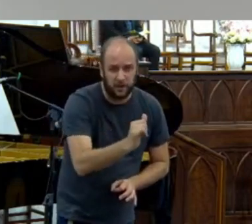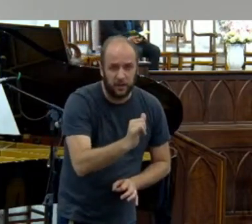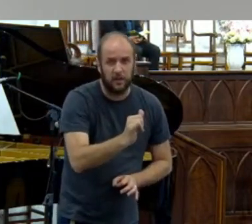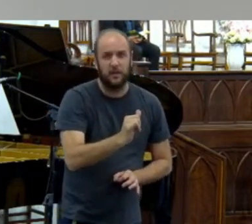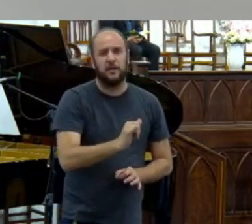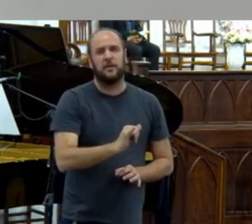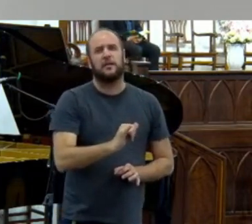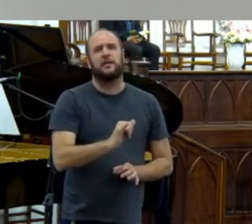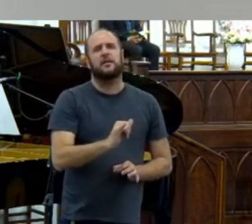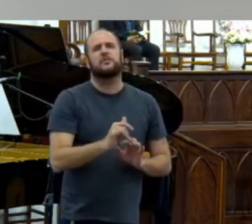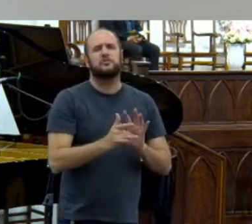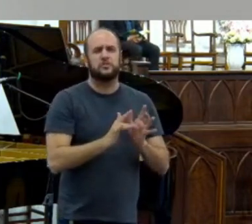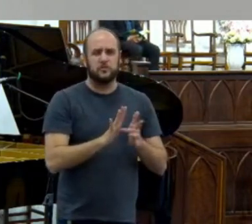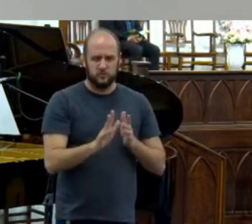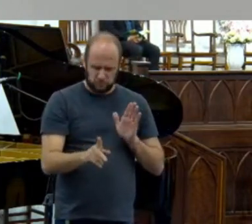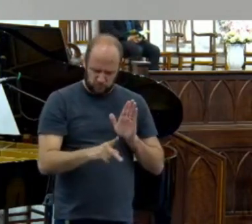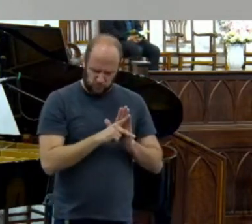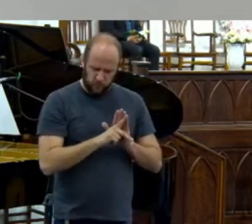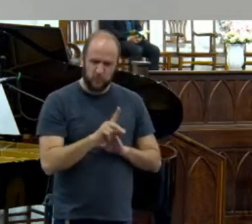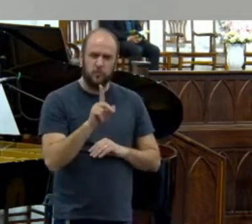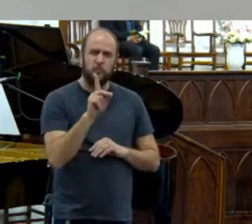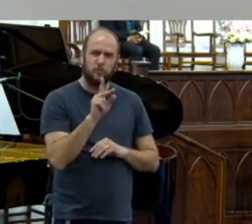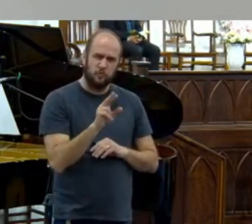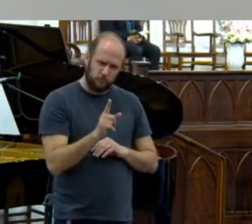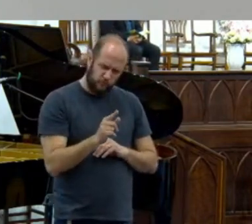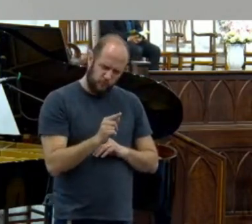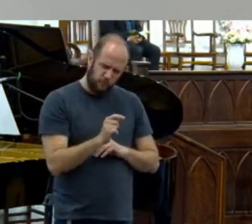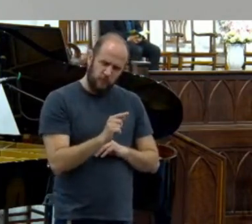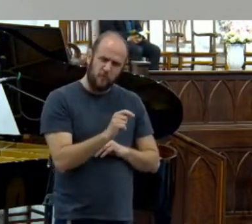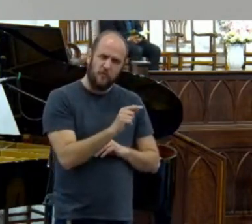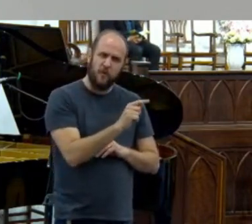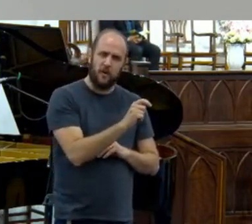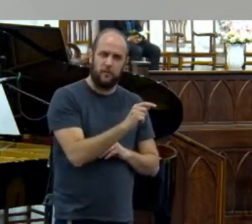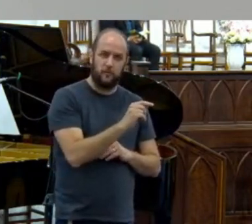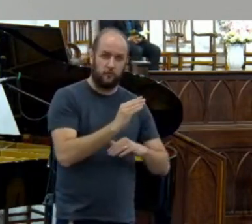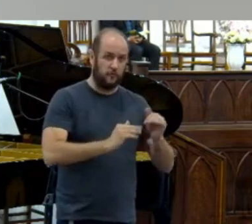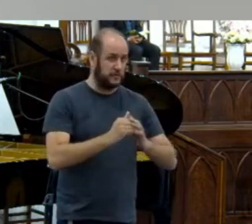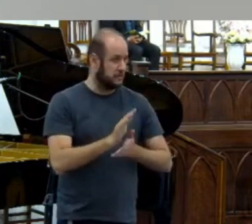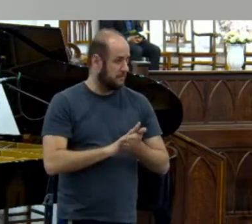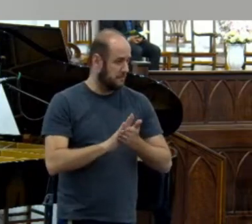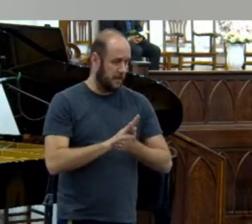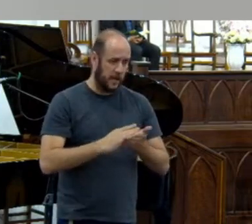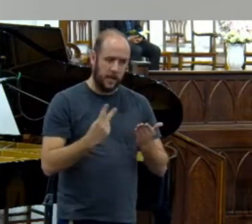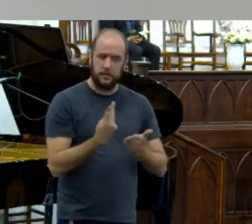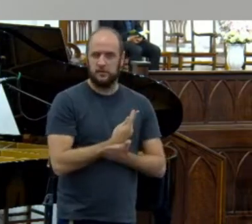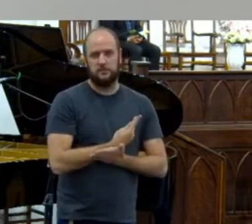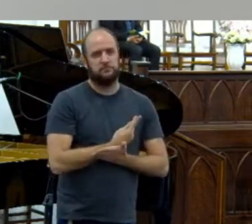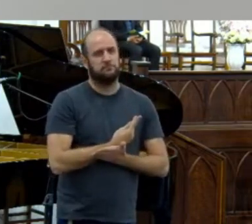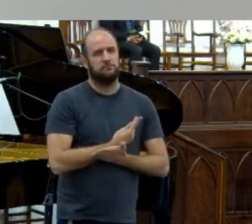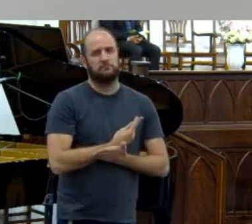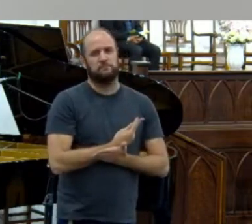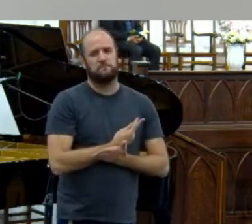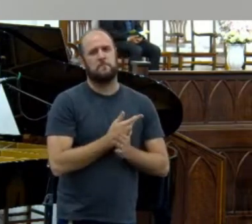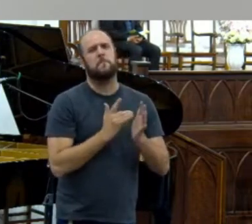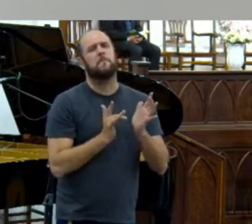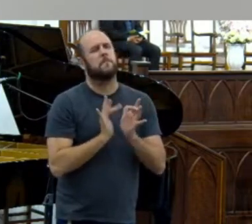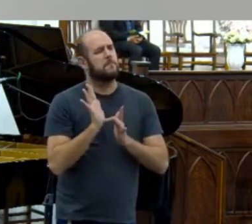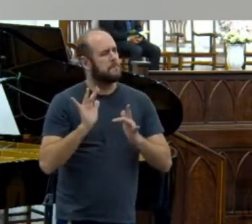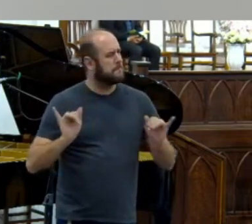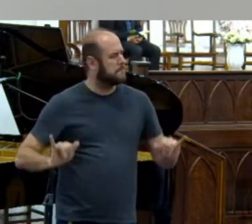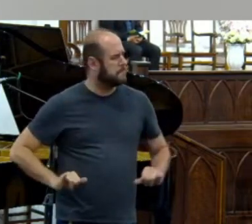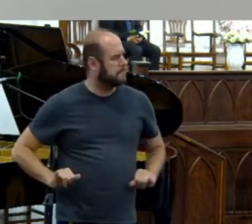ele não passava de verme. E ele não fez nada errado. Ele padeceu todas